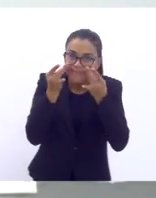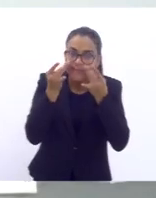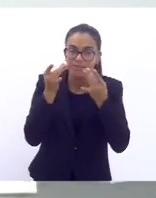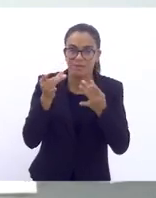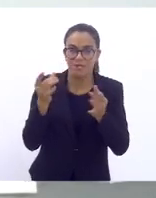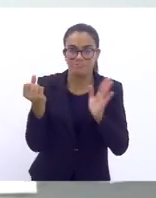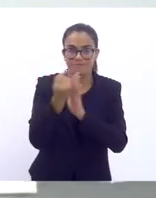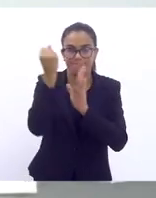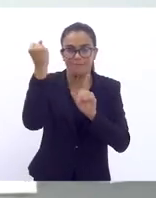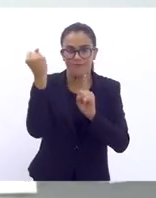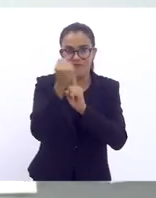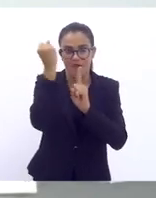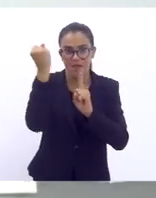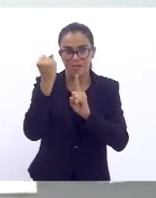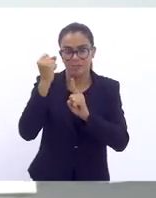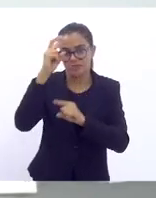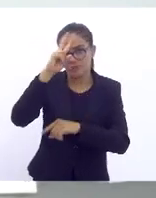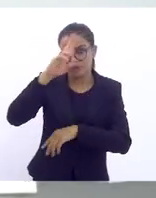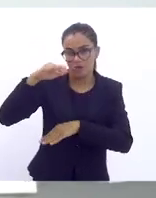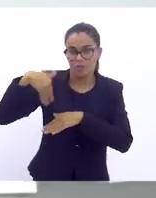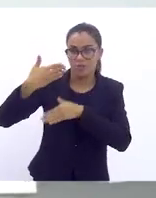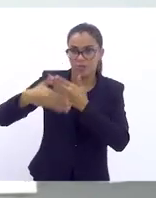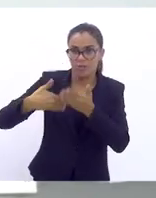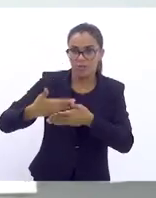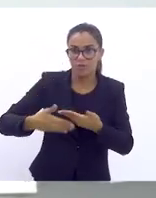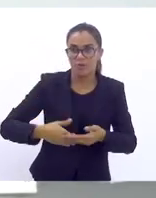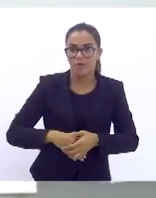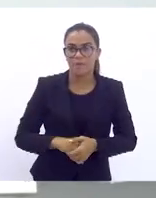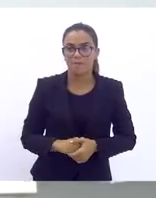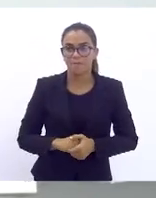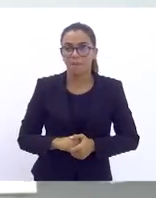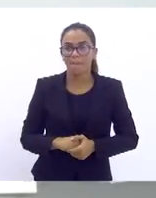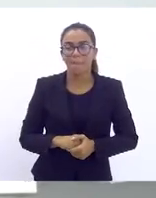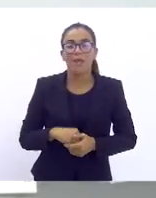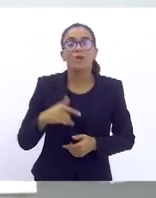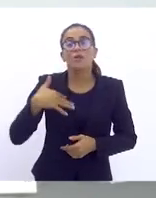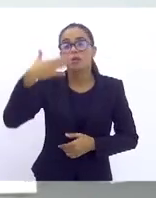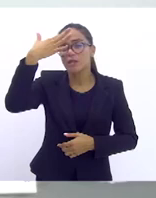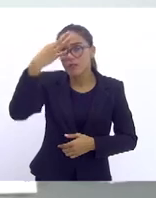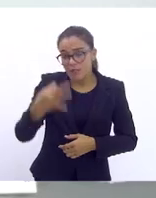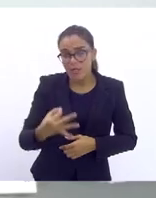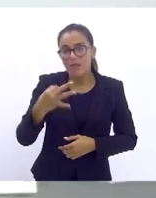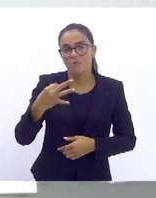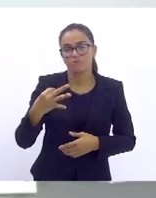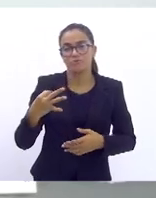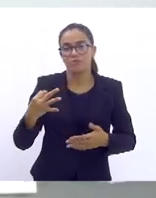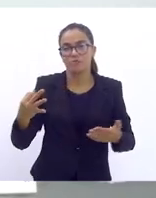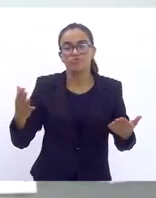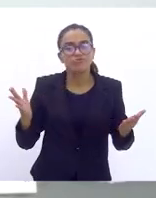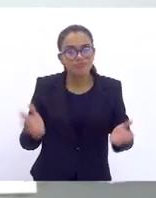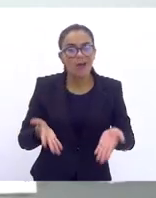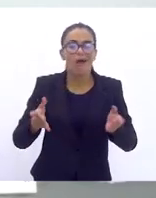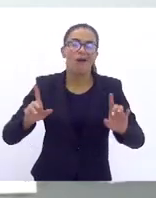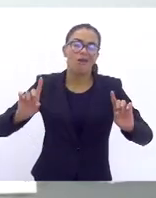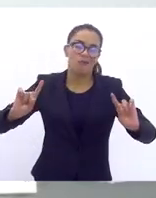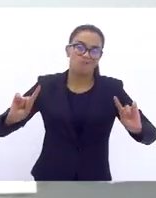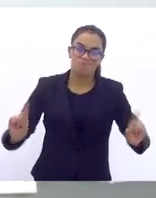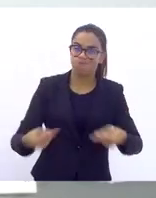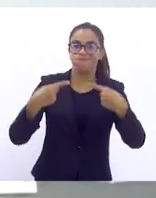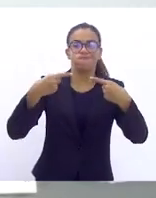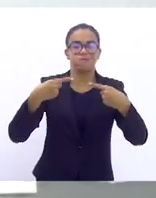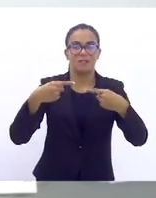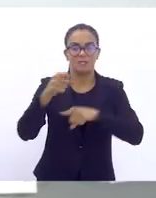nada novo debaixo do Sol do que entendemos que já é um desafio